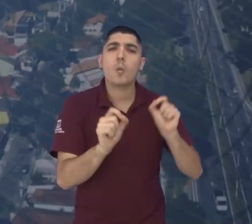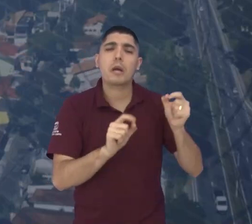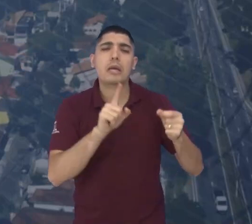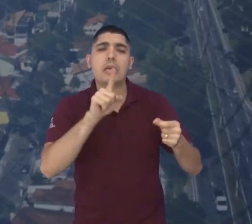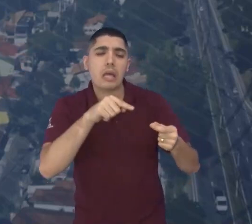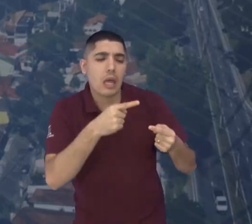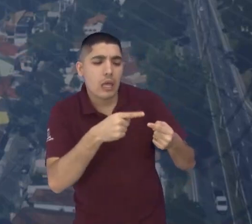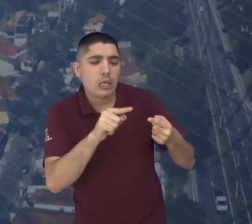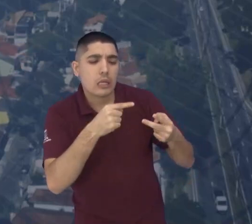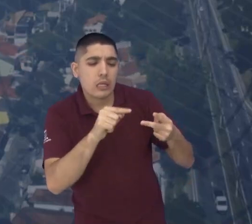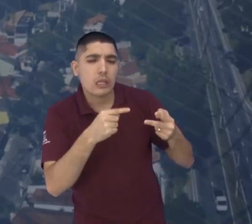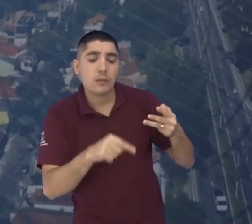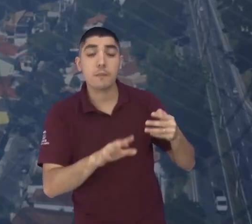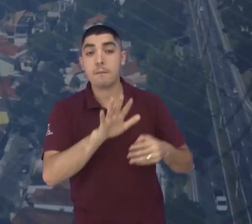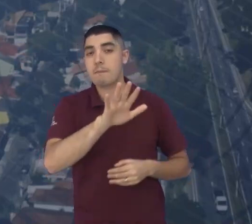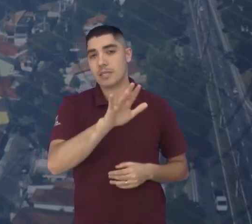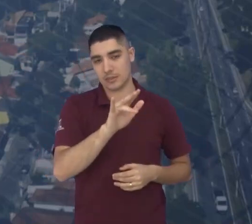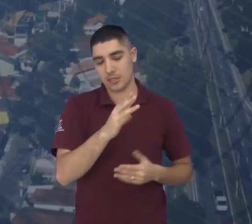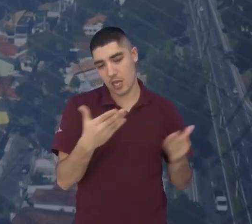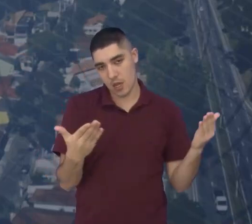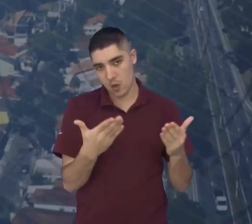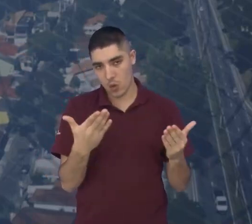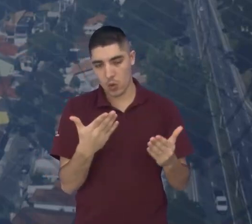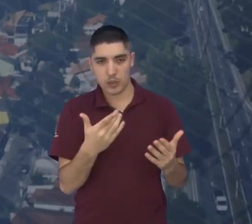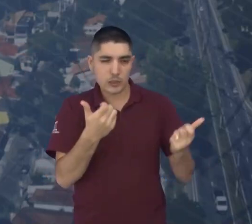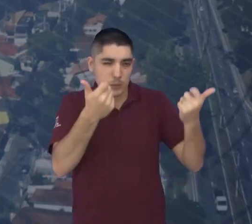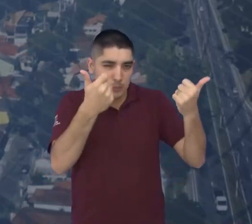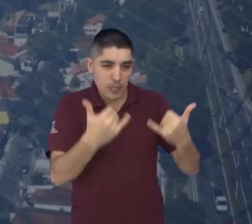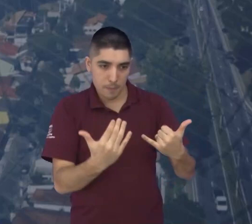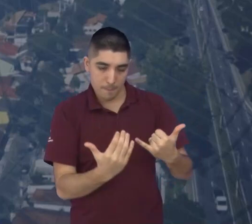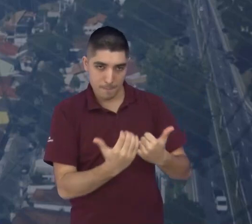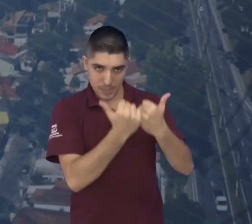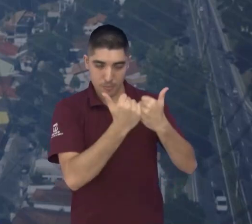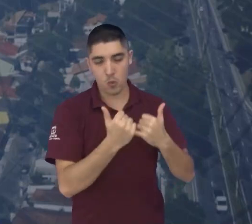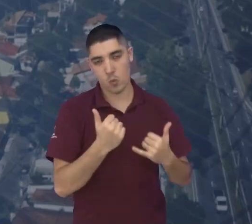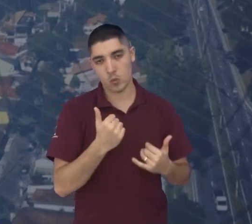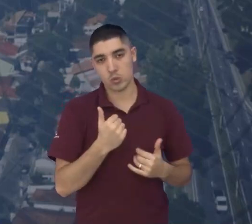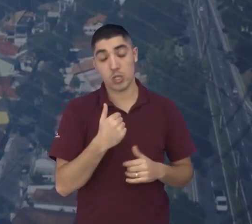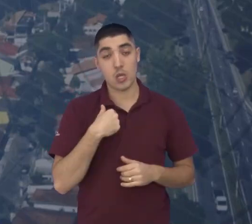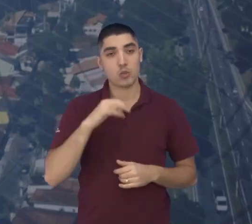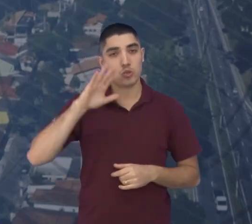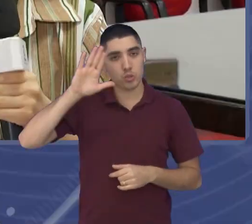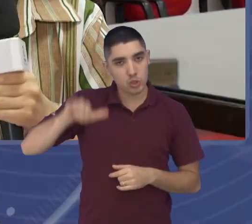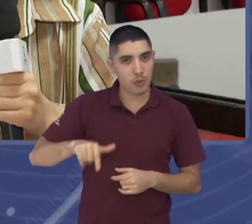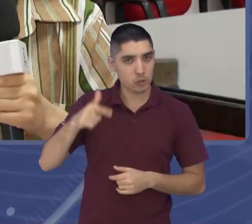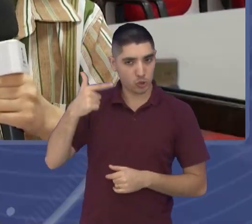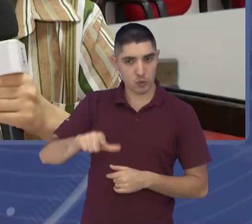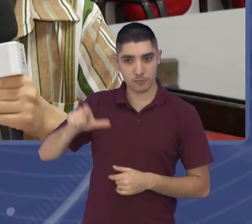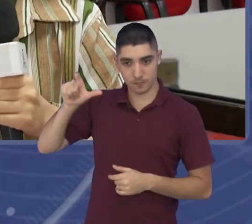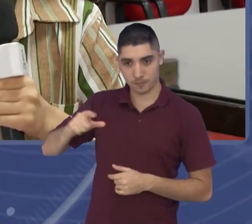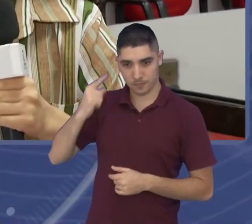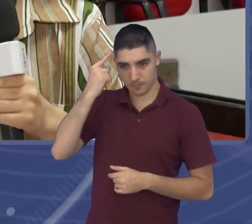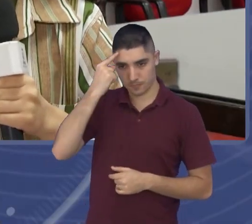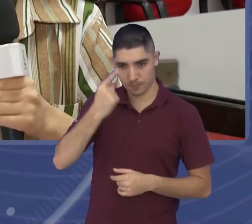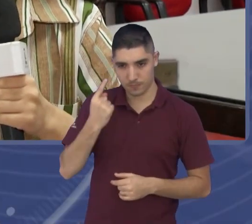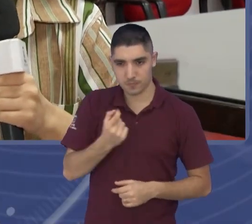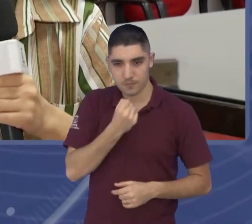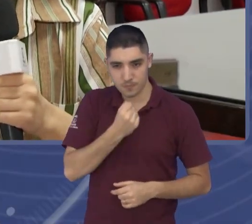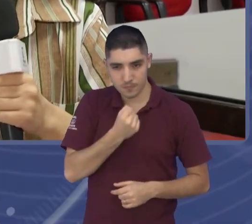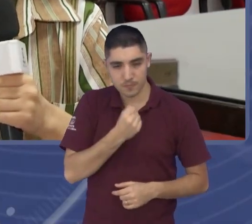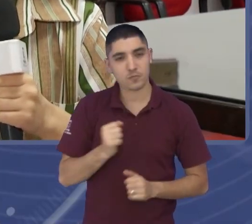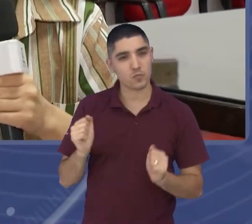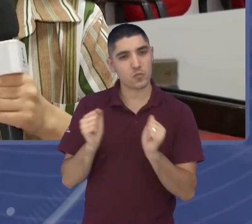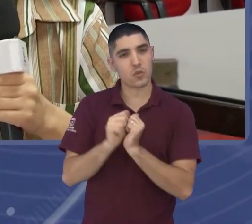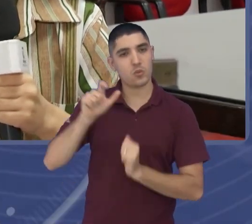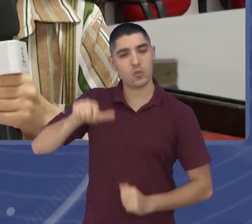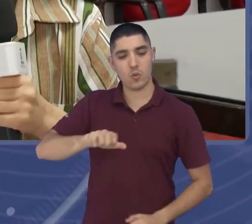aquilo. Voltando para a questão do patrimônio, eu quero chamar novamente a repórter Tamires Vick, que ela está com o historiador Edu